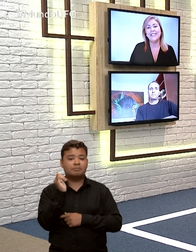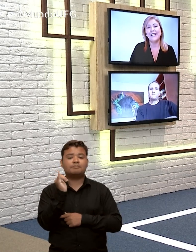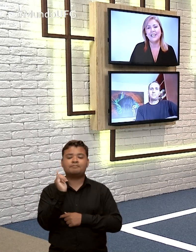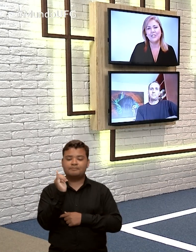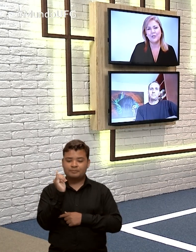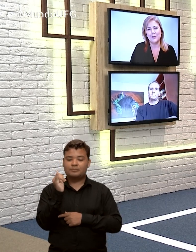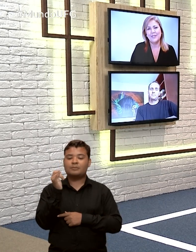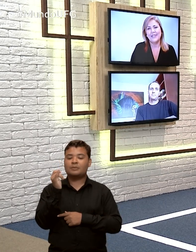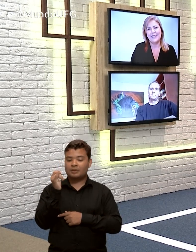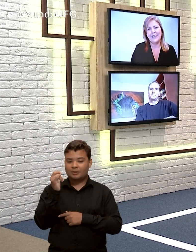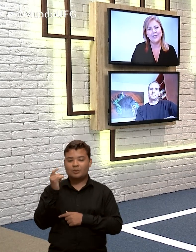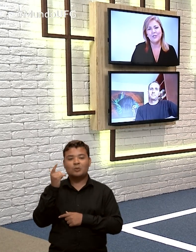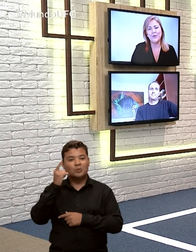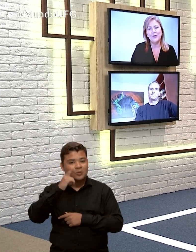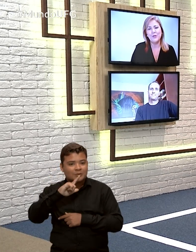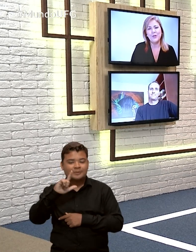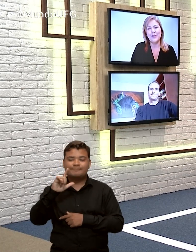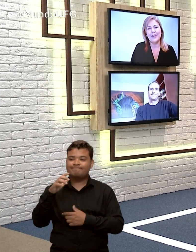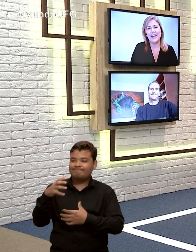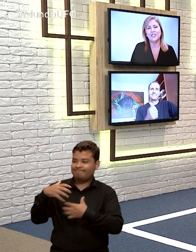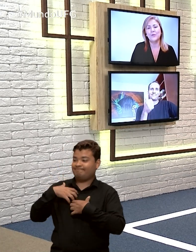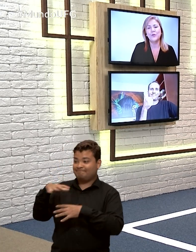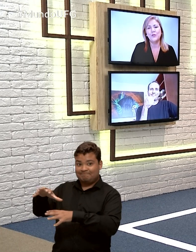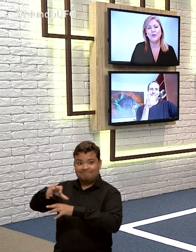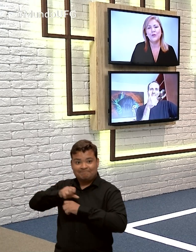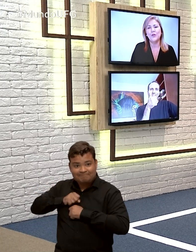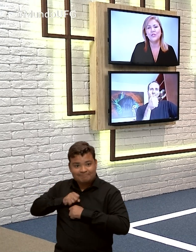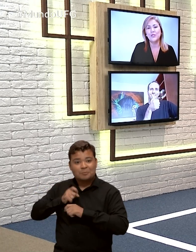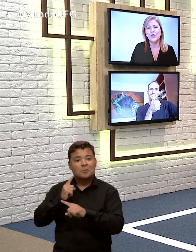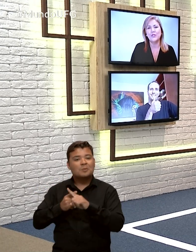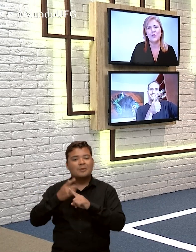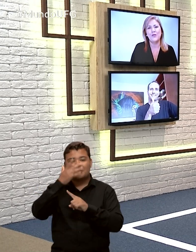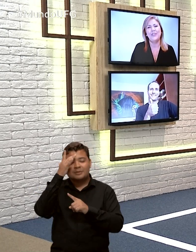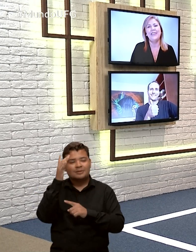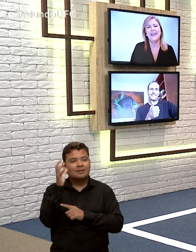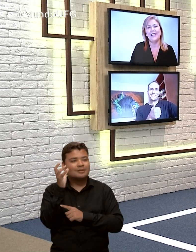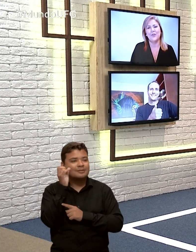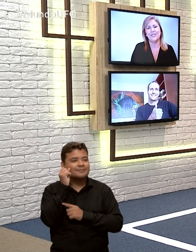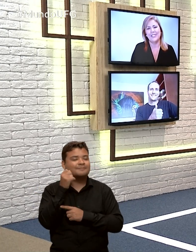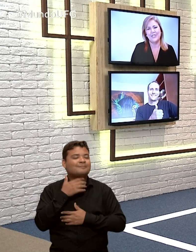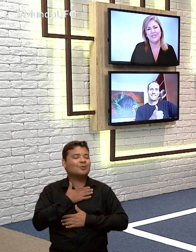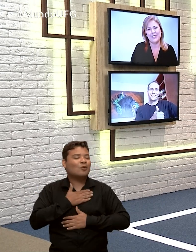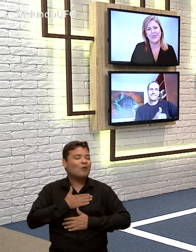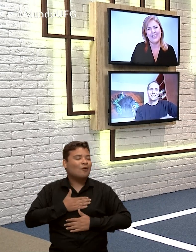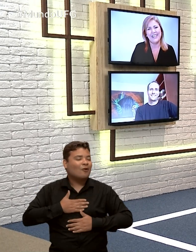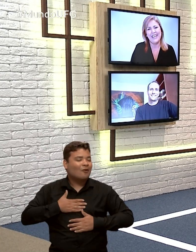esse encanto, né? Todo mundo acha muito gostoso ouvir ela